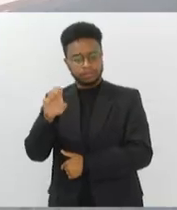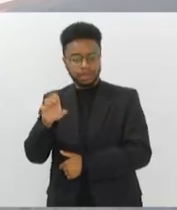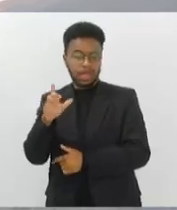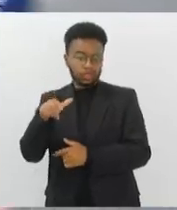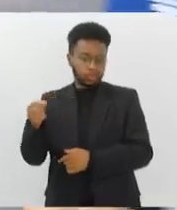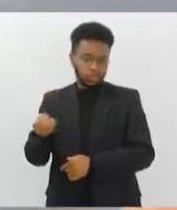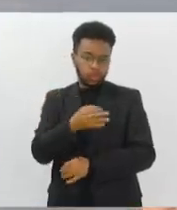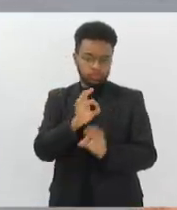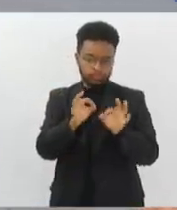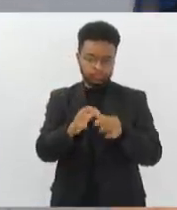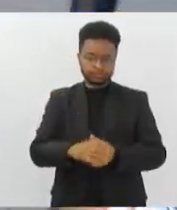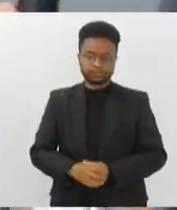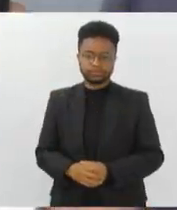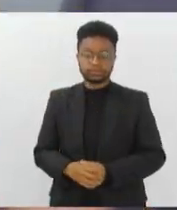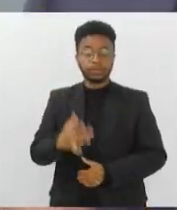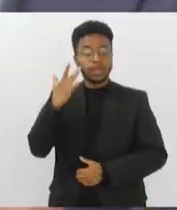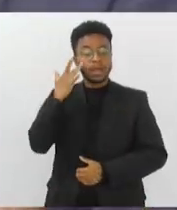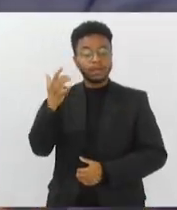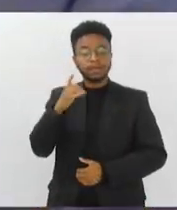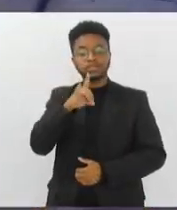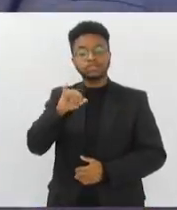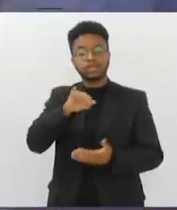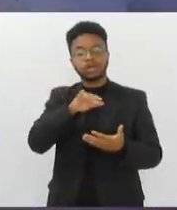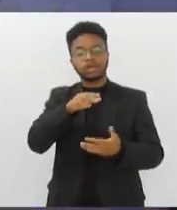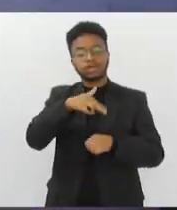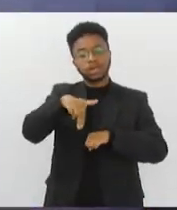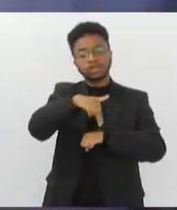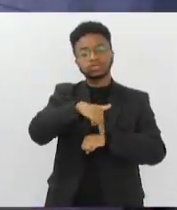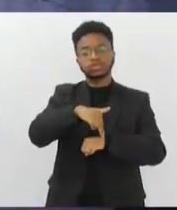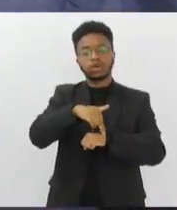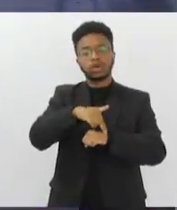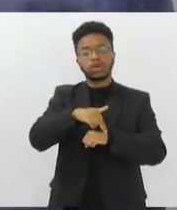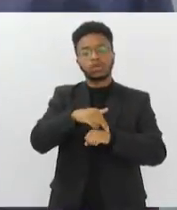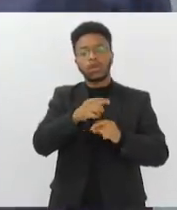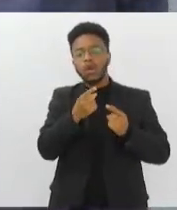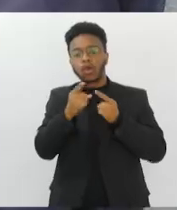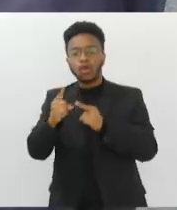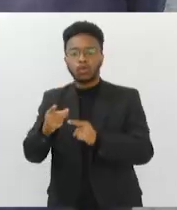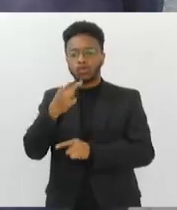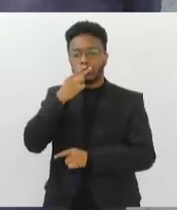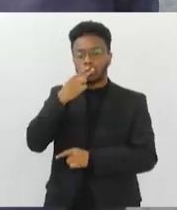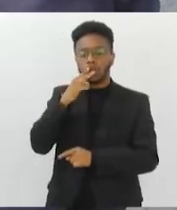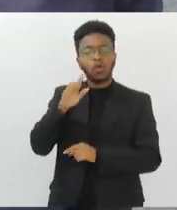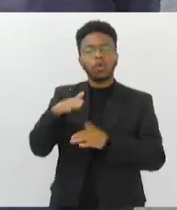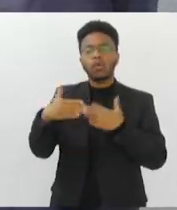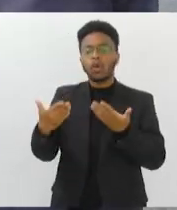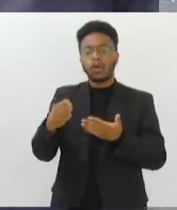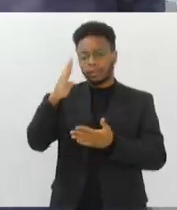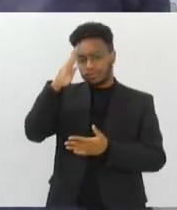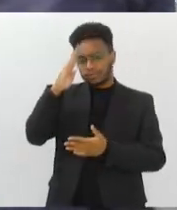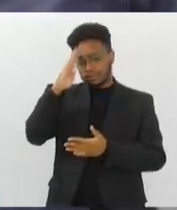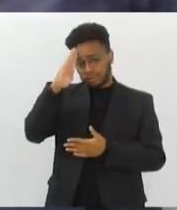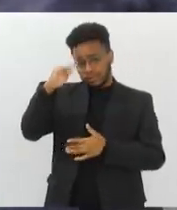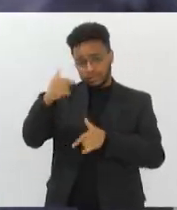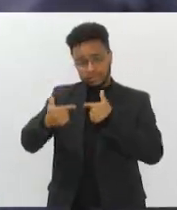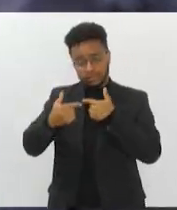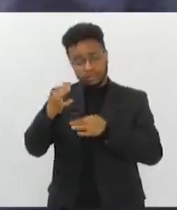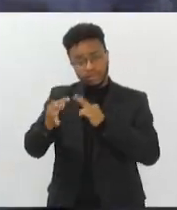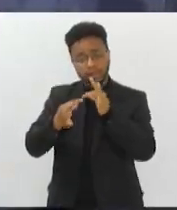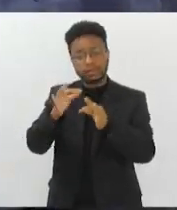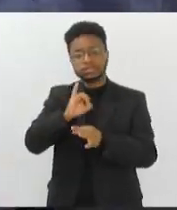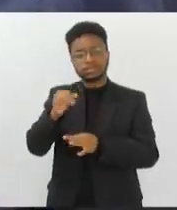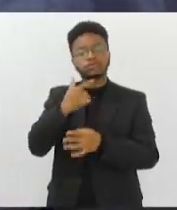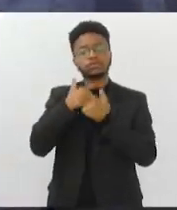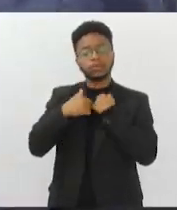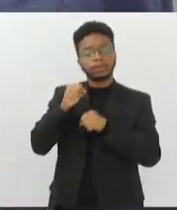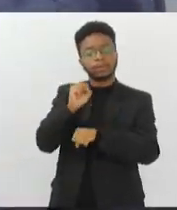né? Doutor, amanhã é o Dia Nacional de Combate ao Fumo. Quais os principais tratamentos para, assim, quem quer parar de fumar ou quem